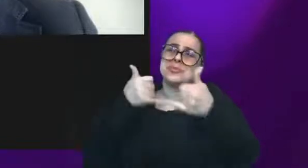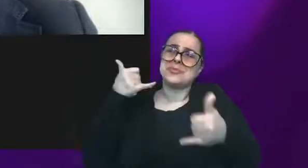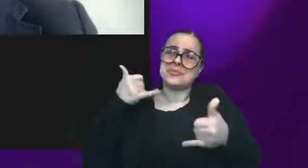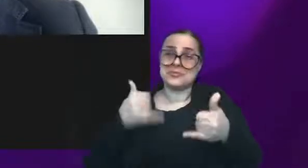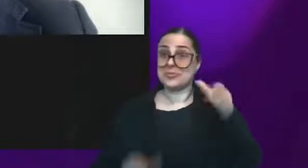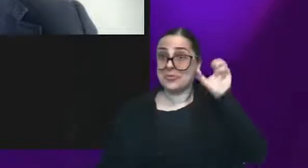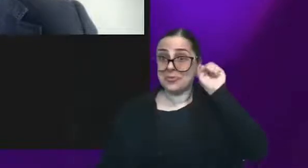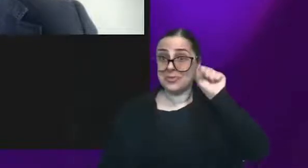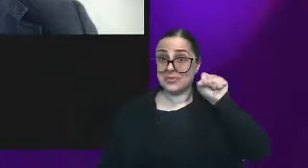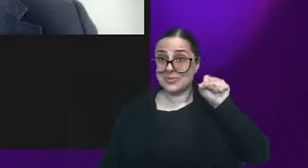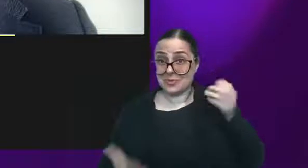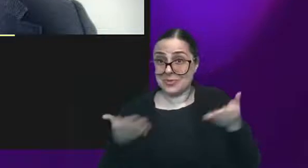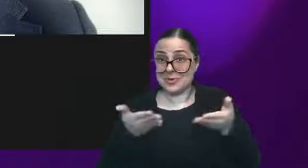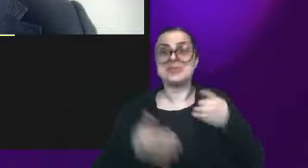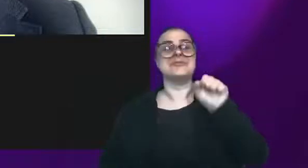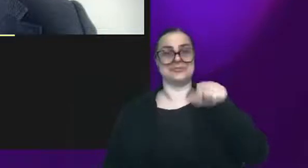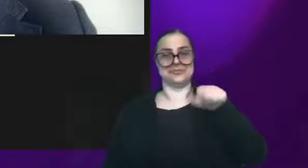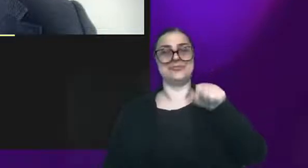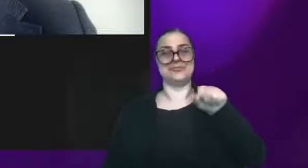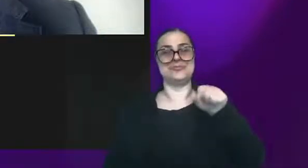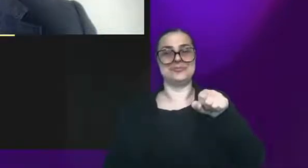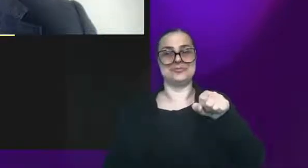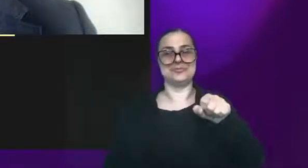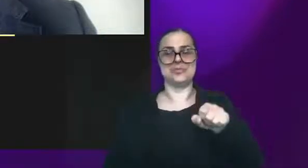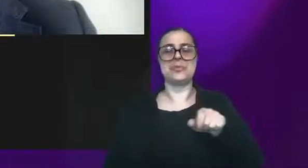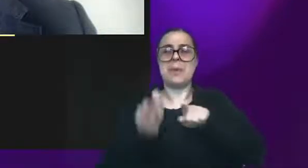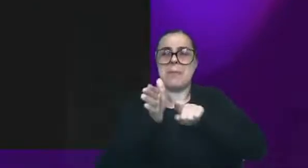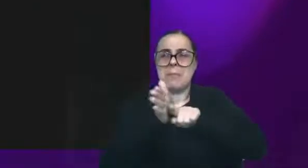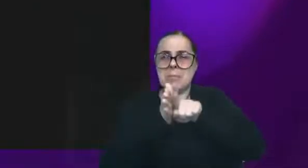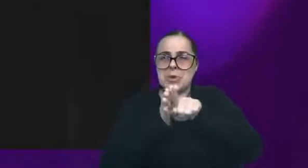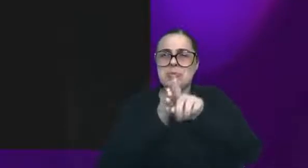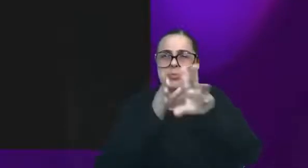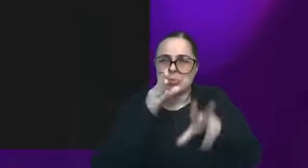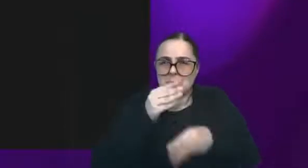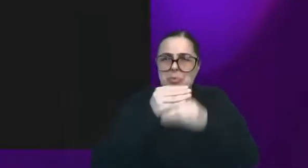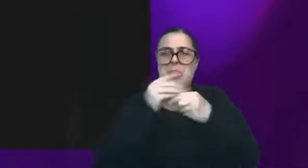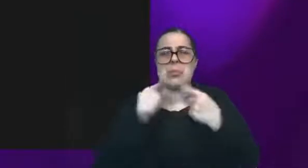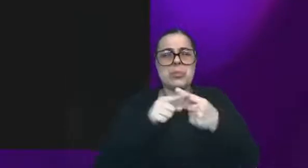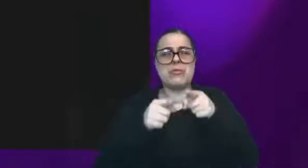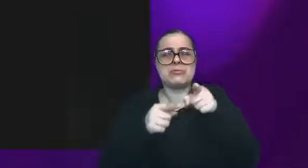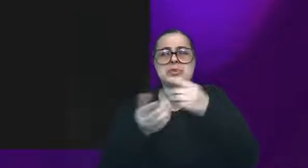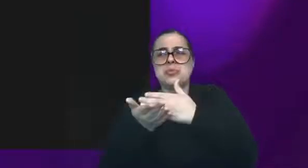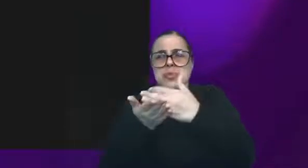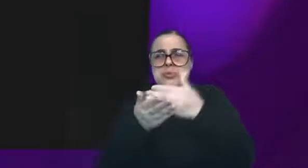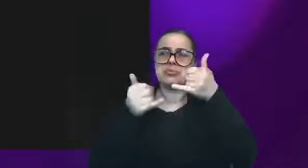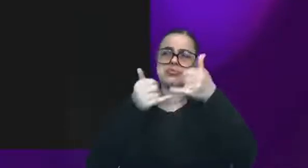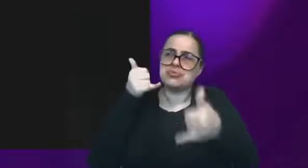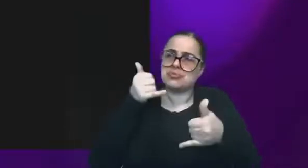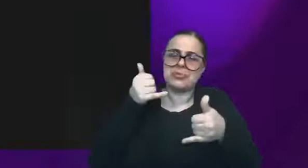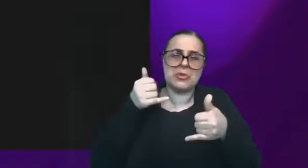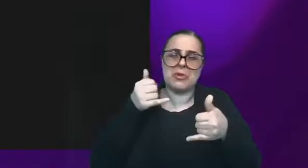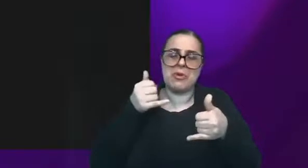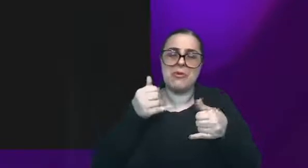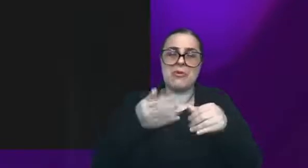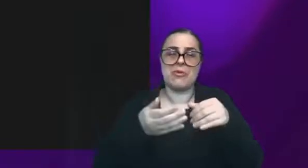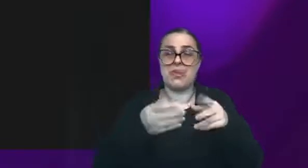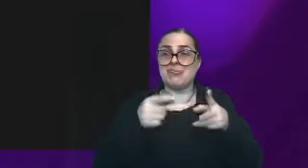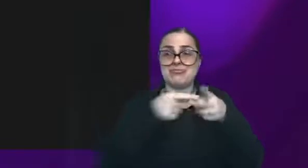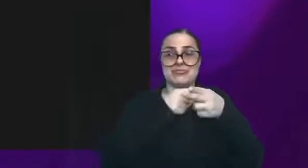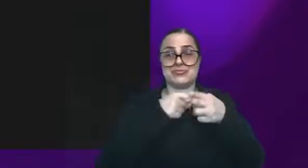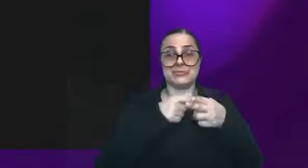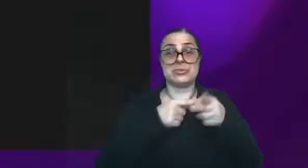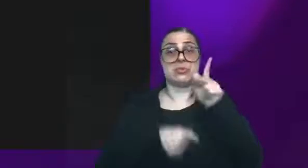ouvindo agora? Sim, complementa a tua pergunta. Você estava iniciando a pergunta e caiu. Sim. Na verdade, o meu primeiro questionamento, professor